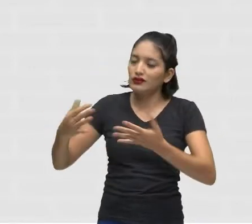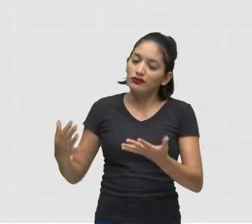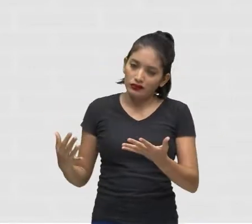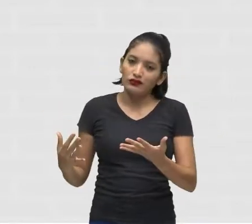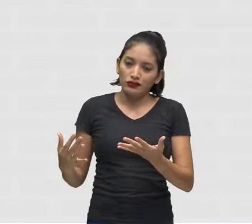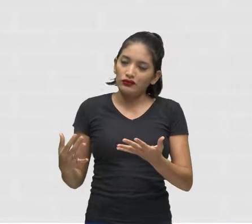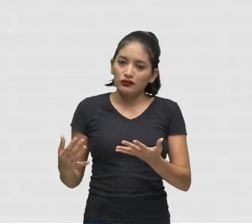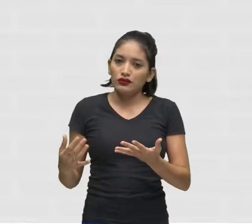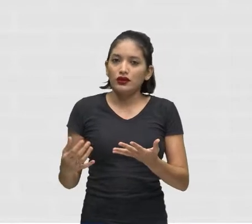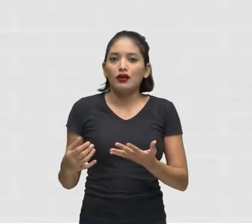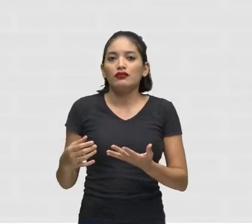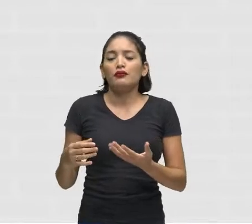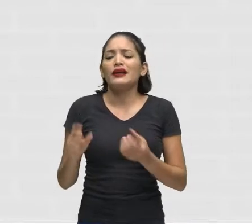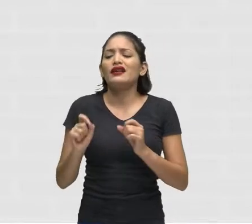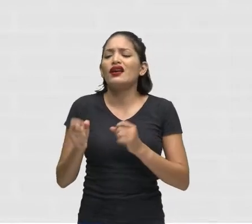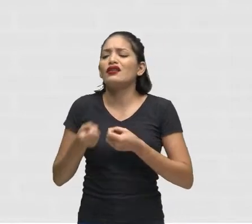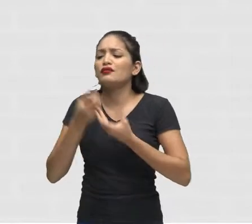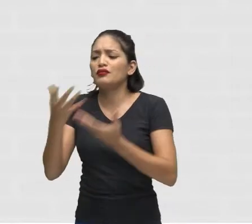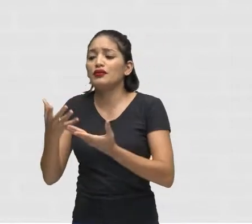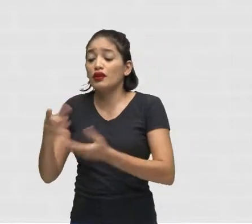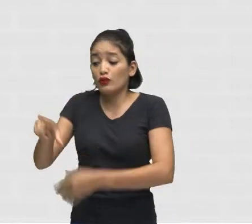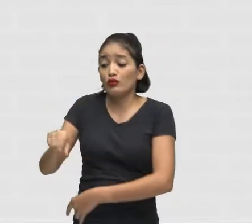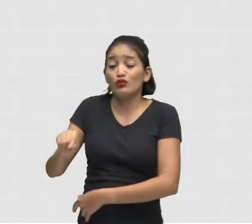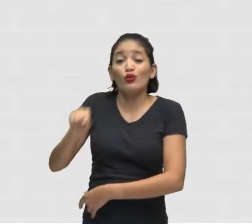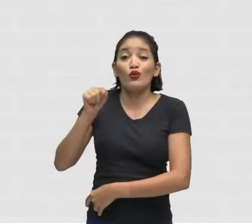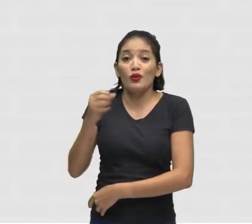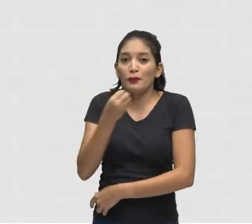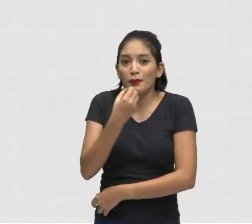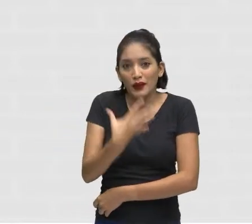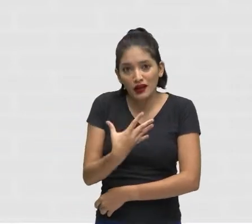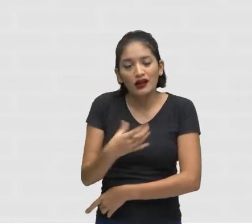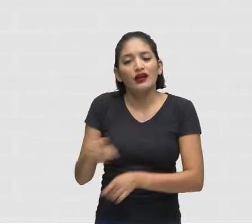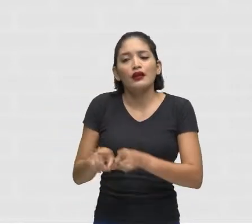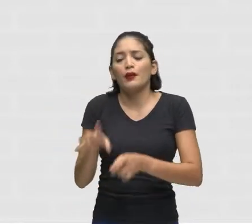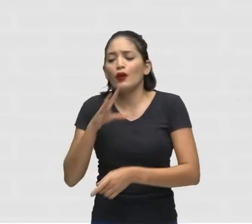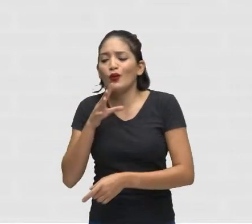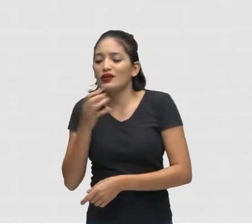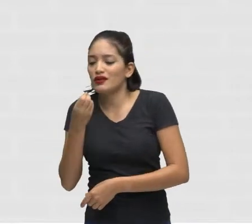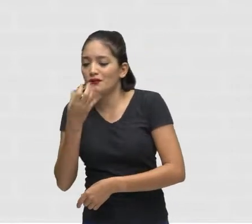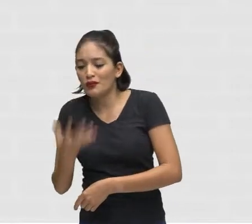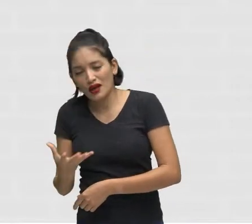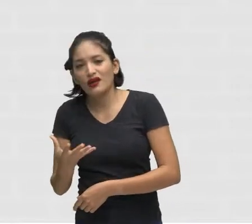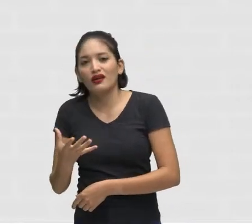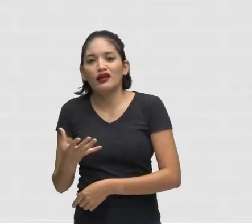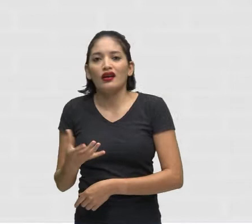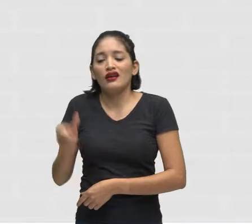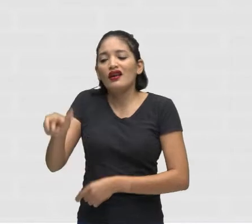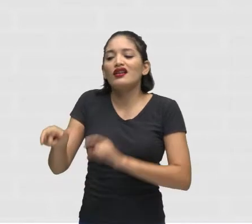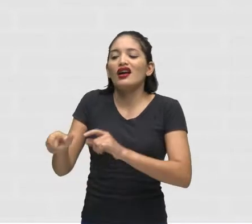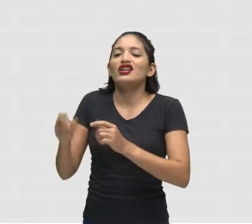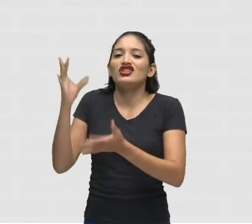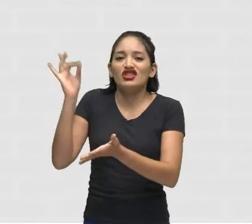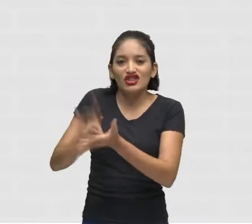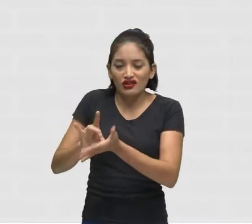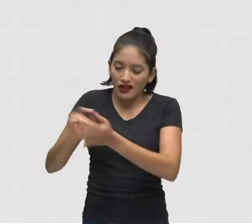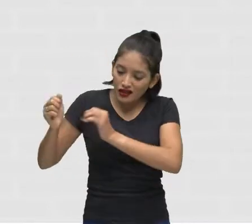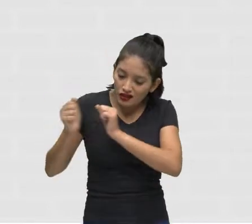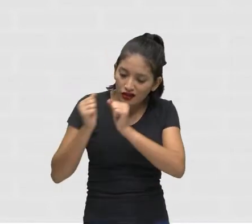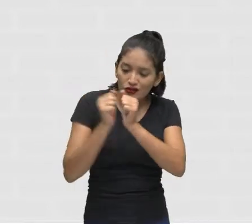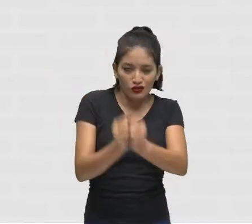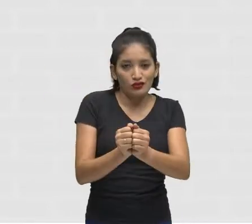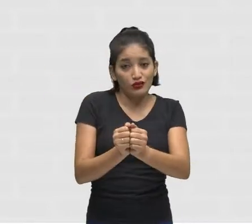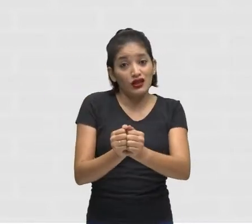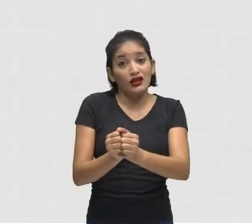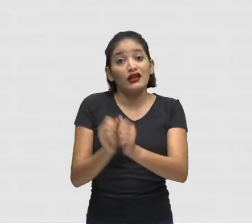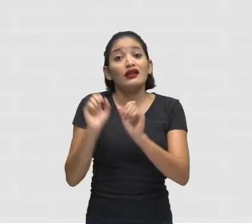de para quem vou falar, selecionem bem, conheçam bem as pessoas, saibam quem está de fato do teu lado. Porque quem está de fato do teu lado vai